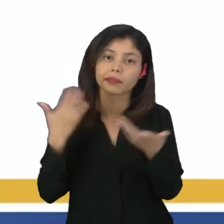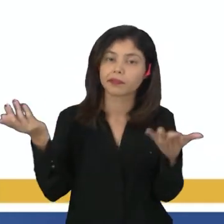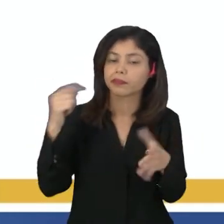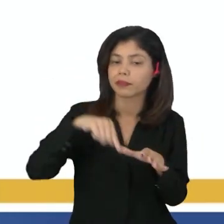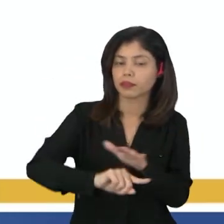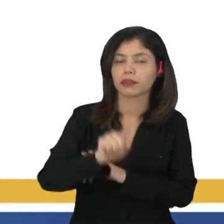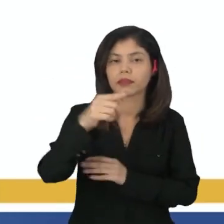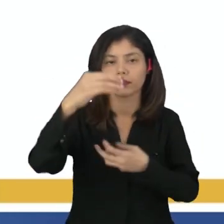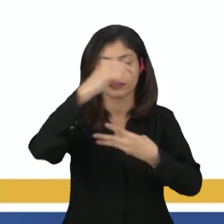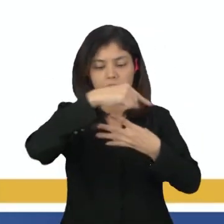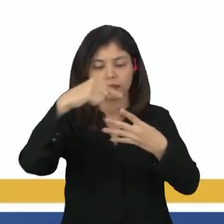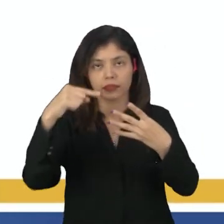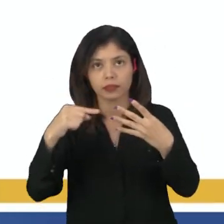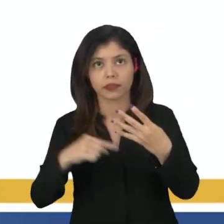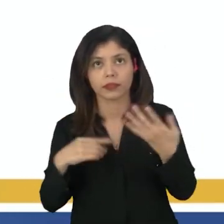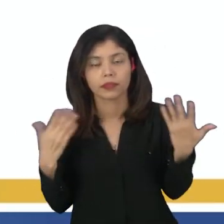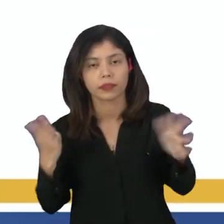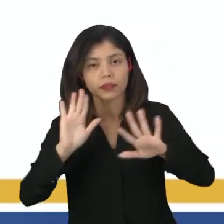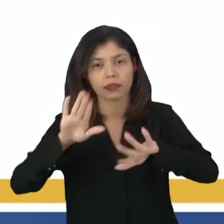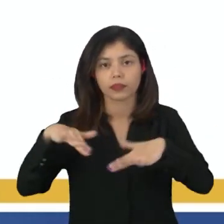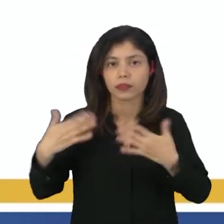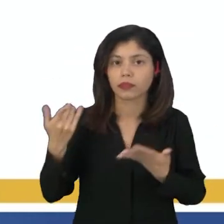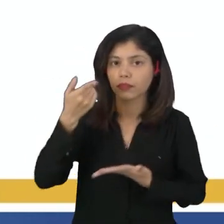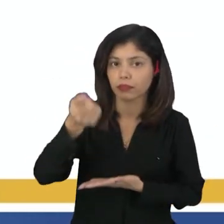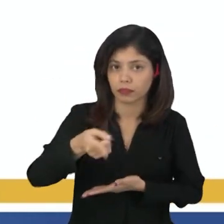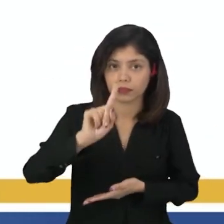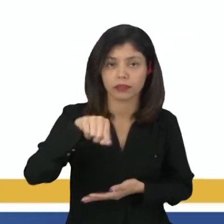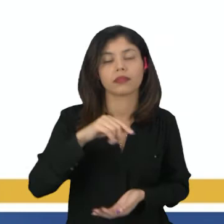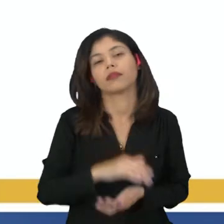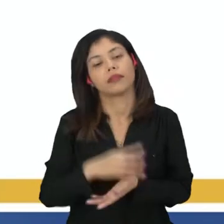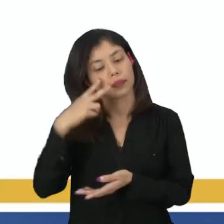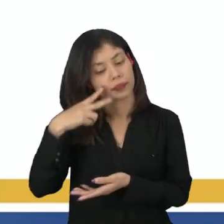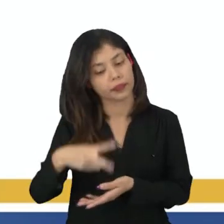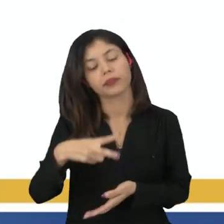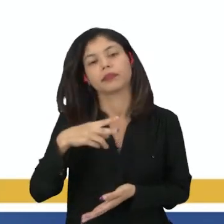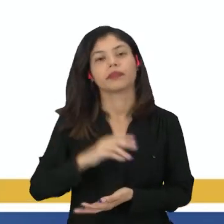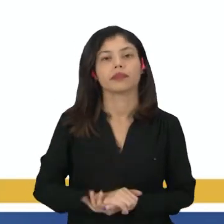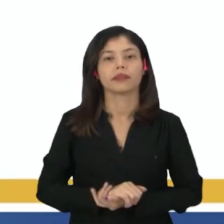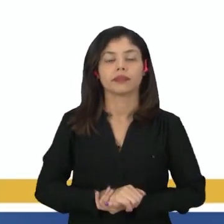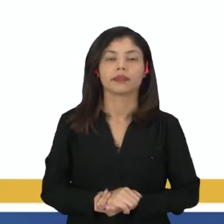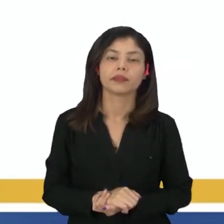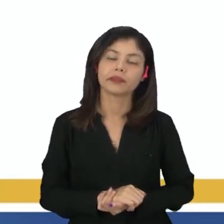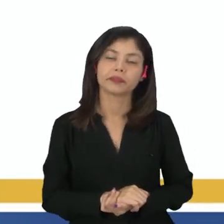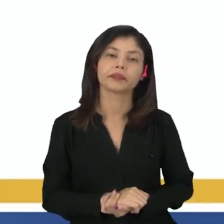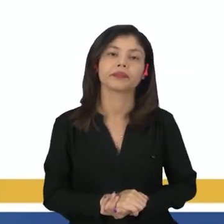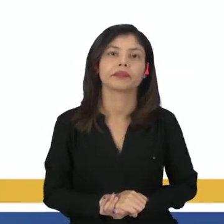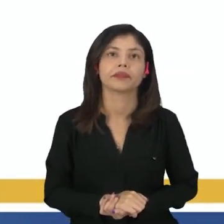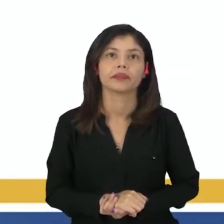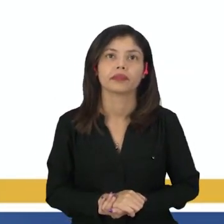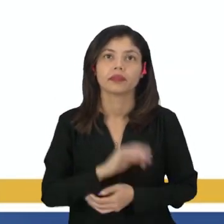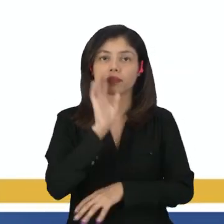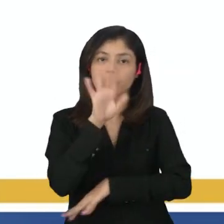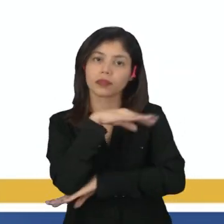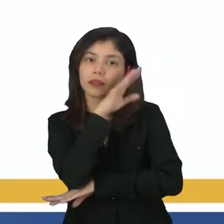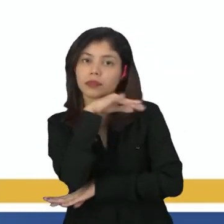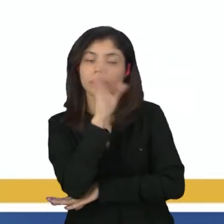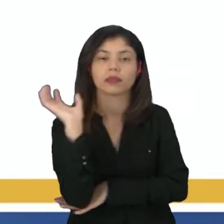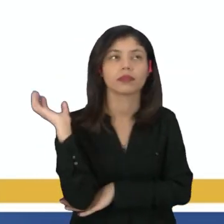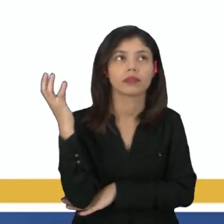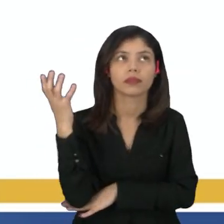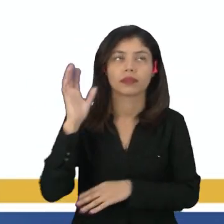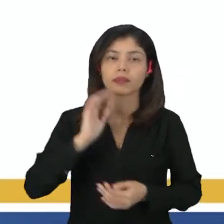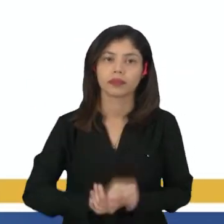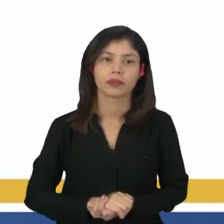dentre essas alternativas, qual vocês acham que seria o suficiente para a gente identificar aí se é de origem animal ou